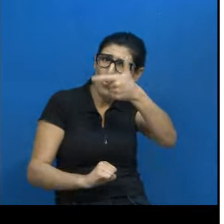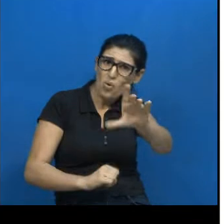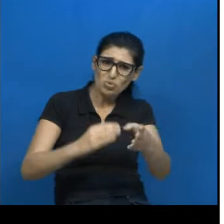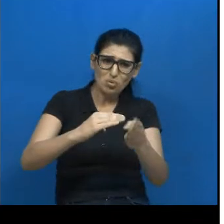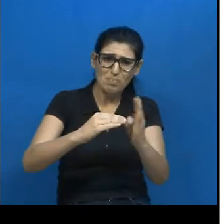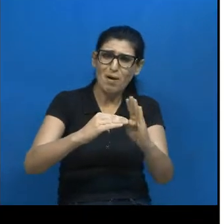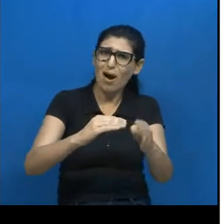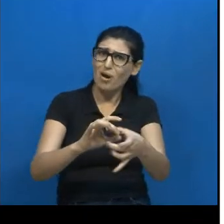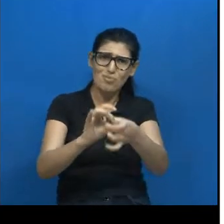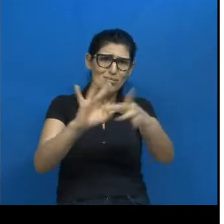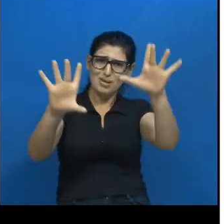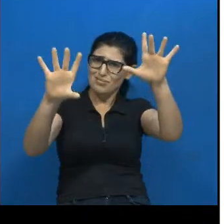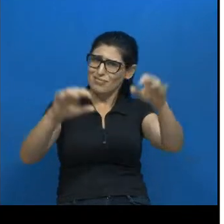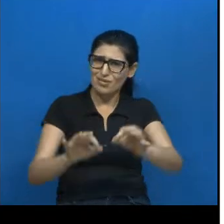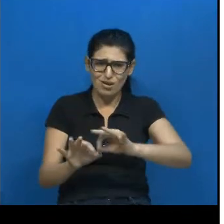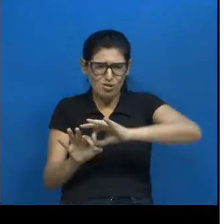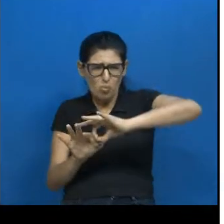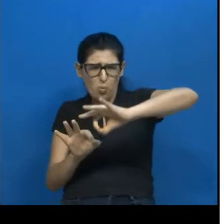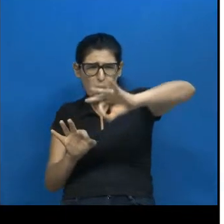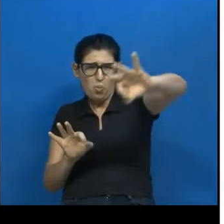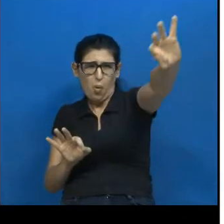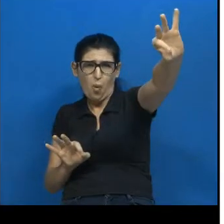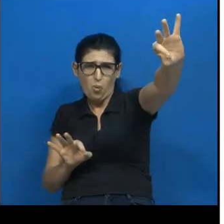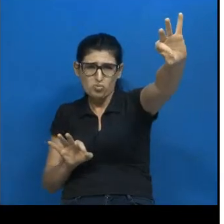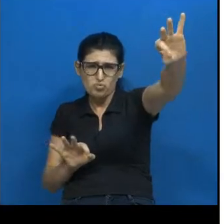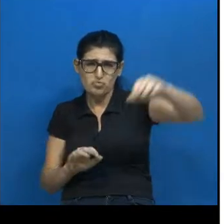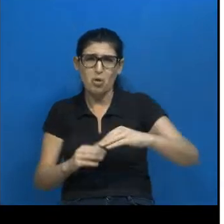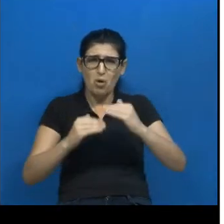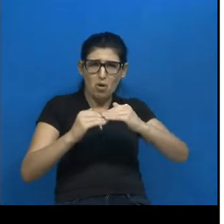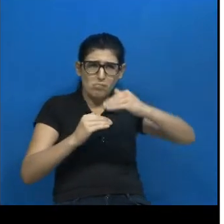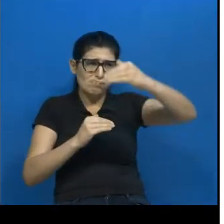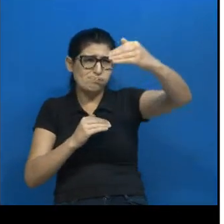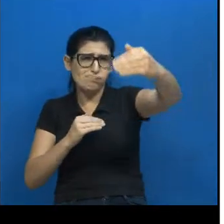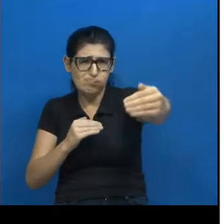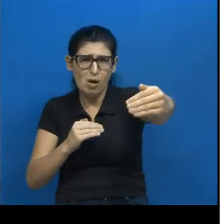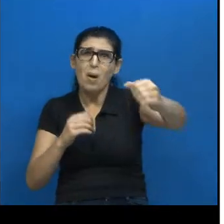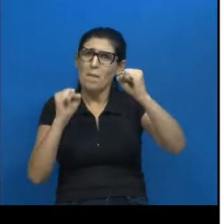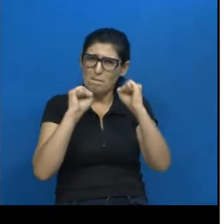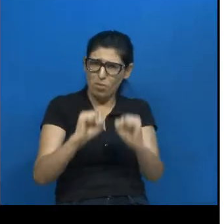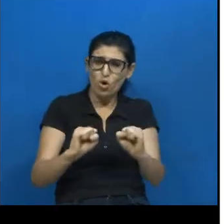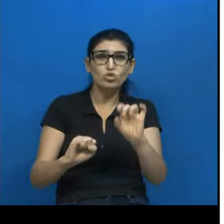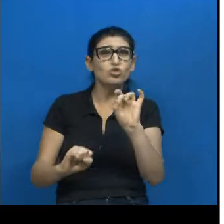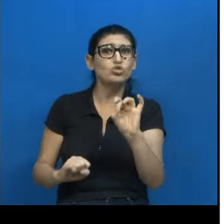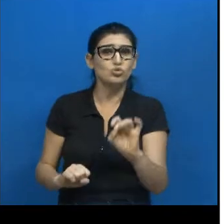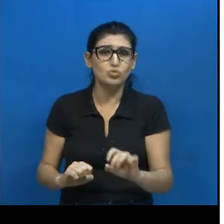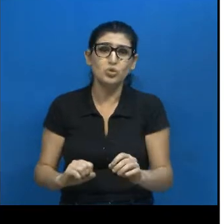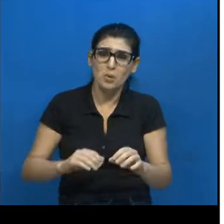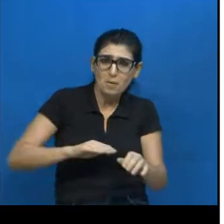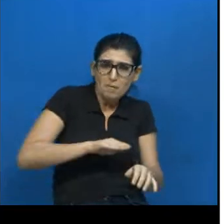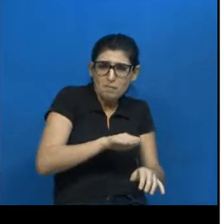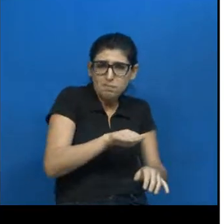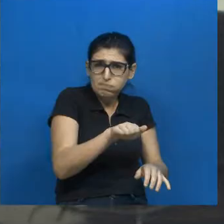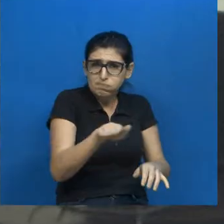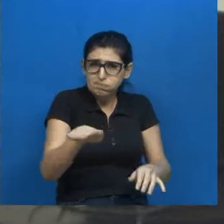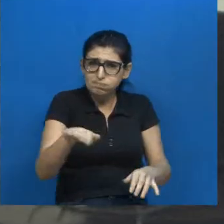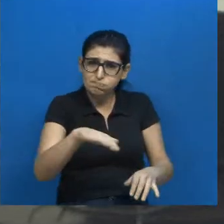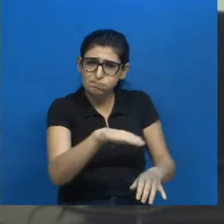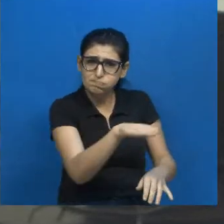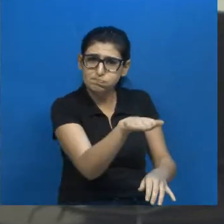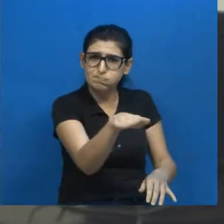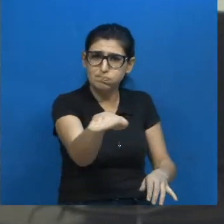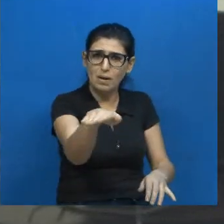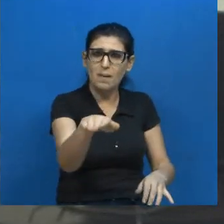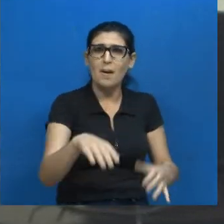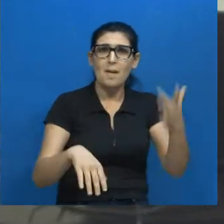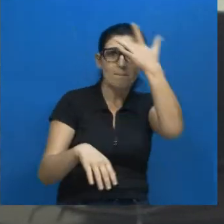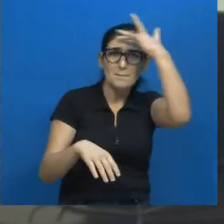Eu preciso ir para aquele lado de lá. Então, o desenho dessa linha, ela não fica mais no meio do caminho. O passageiro